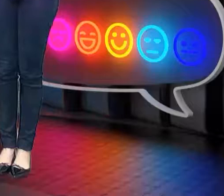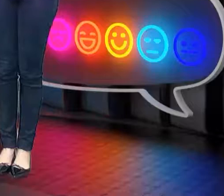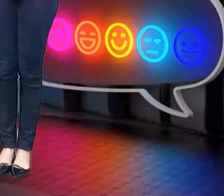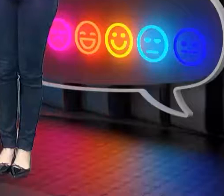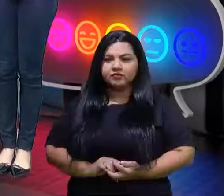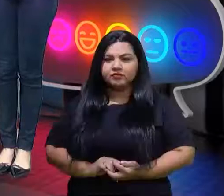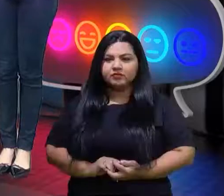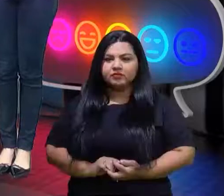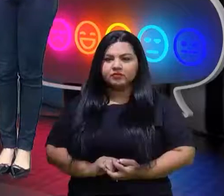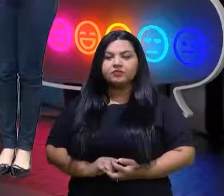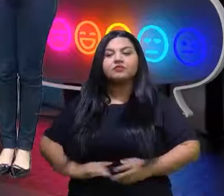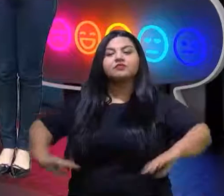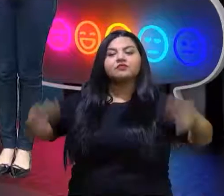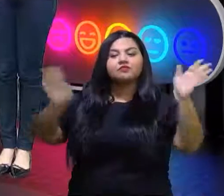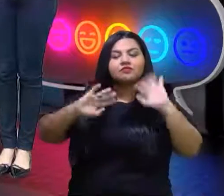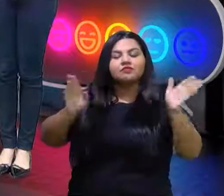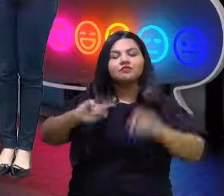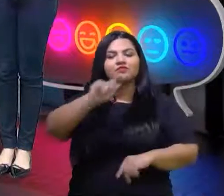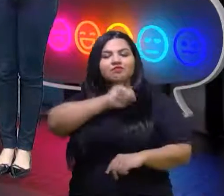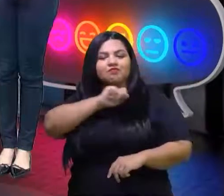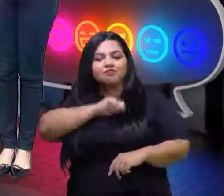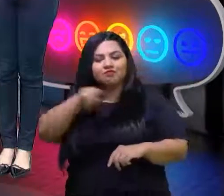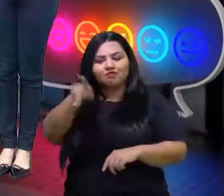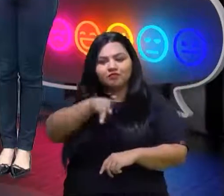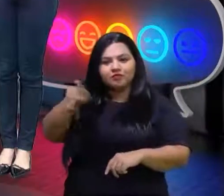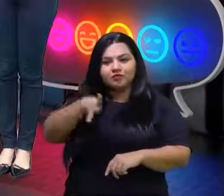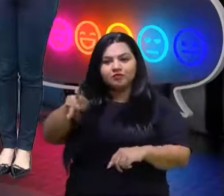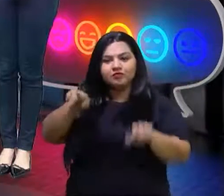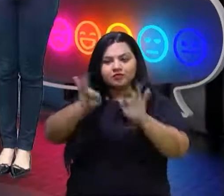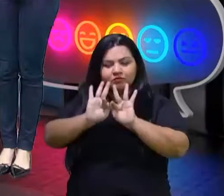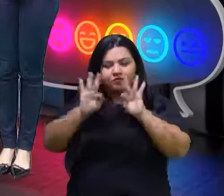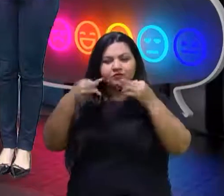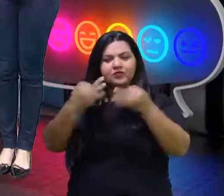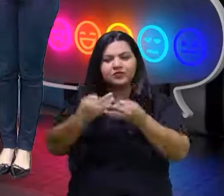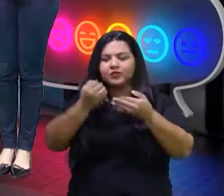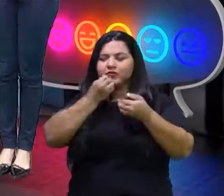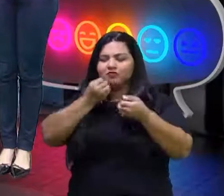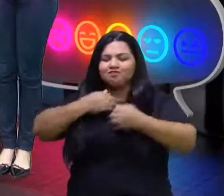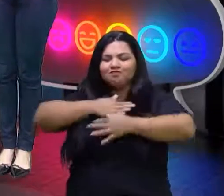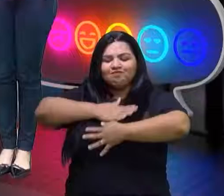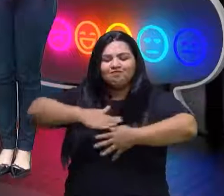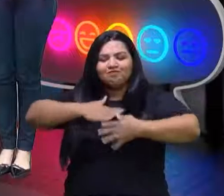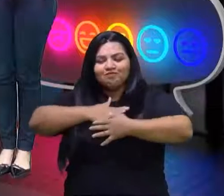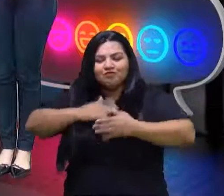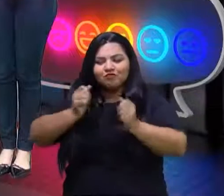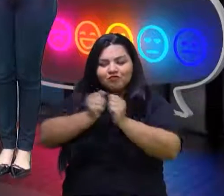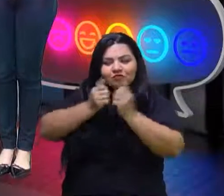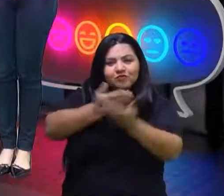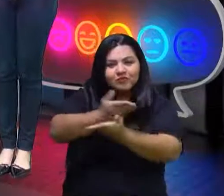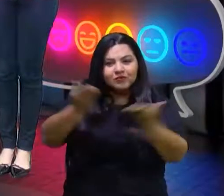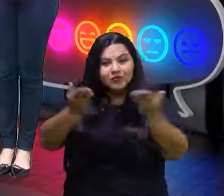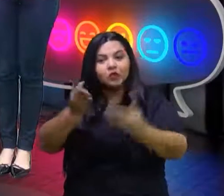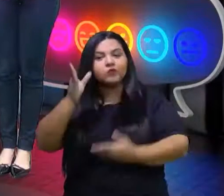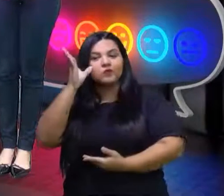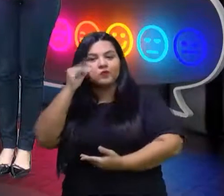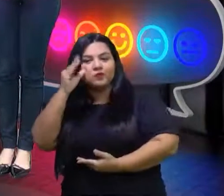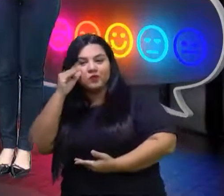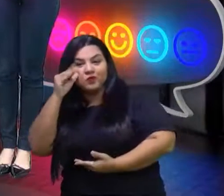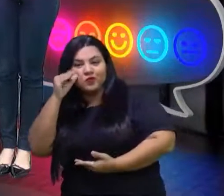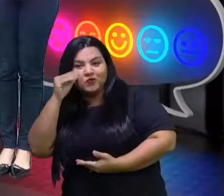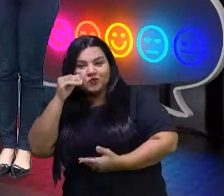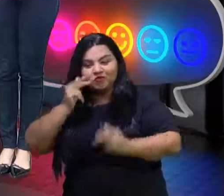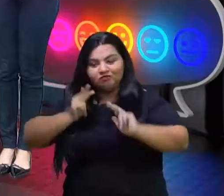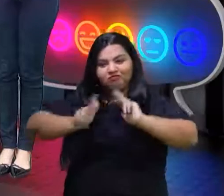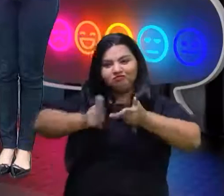Olá, alunos! Olá, professores! Olá, família! Muito bom estar aqui com vocês para mais um Espia essa